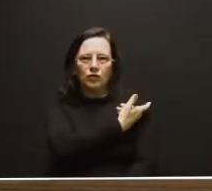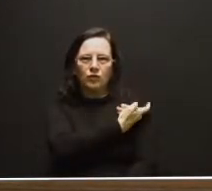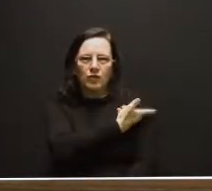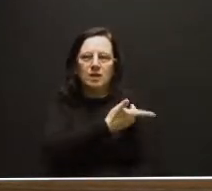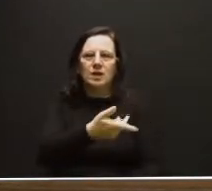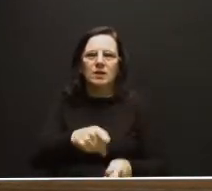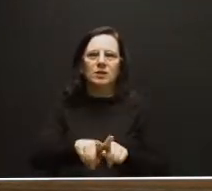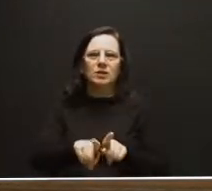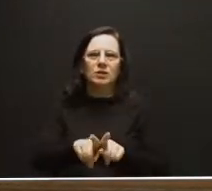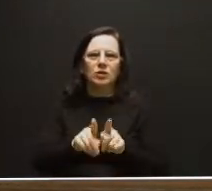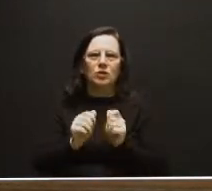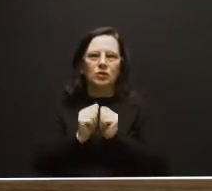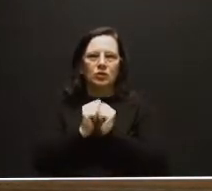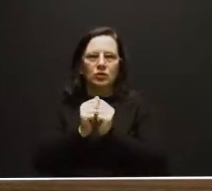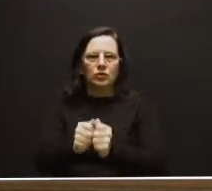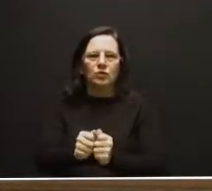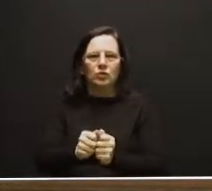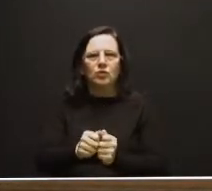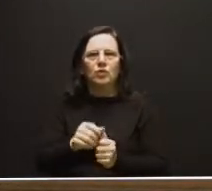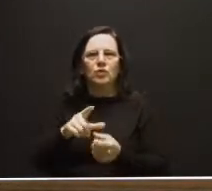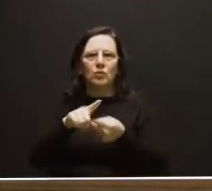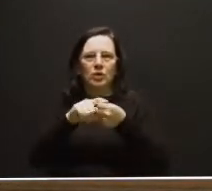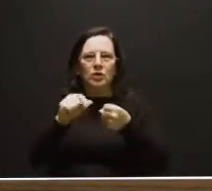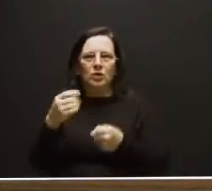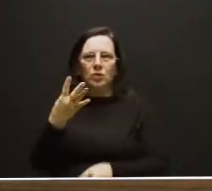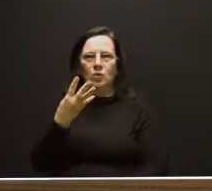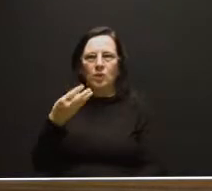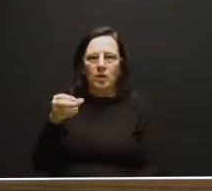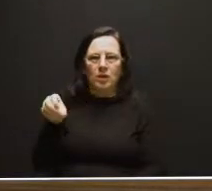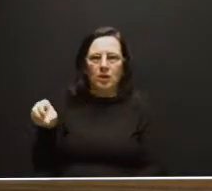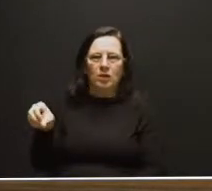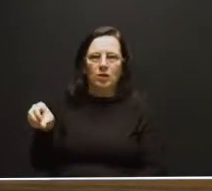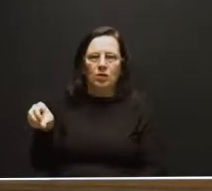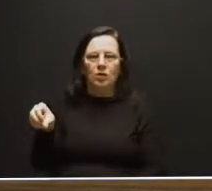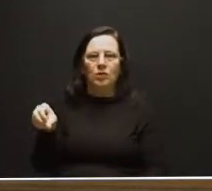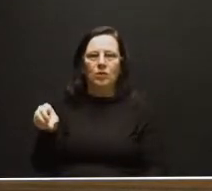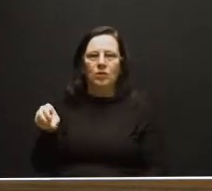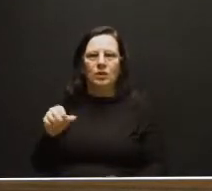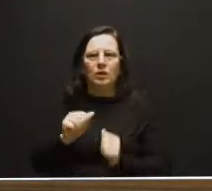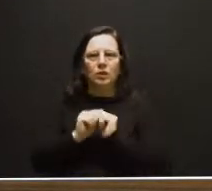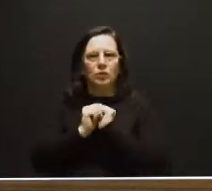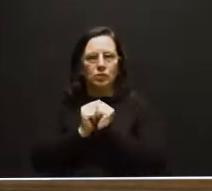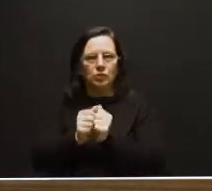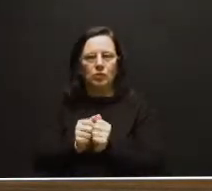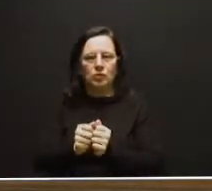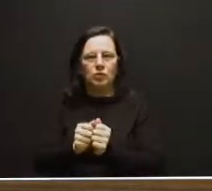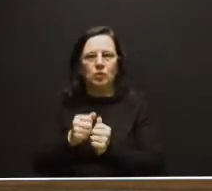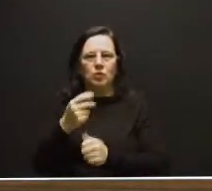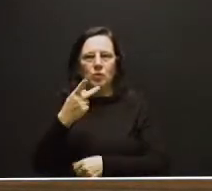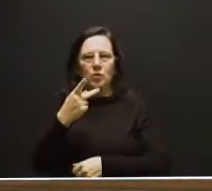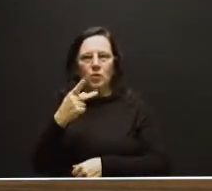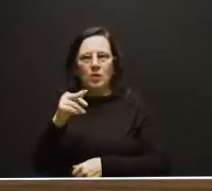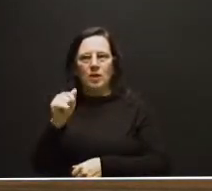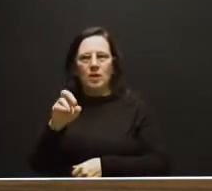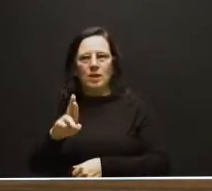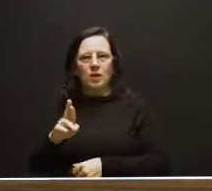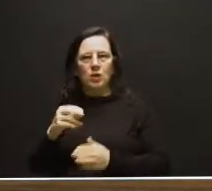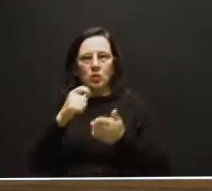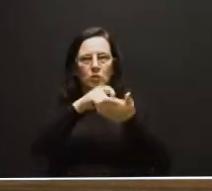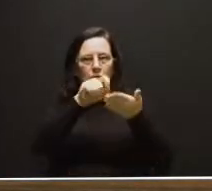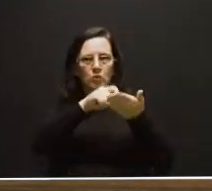comissões usando da prerrogativa prevista no artigo 49 do regimento interno passa a usar a aparecer em conjunto sobre a